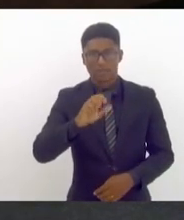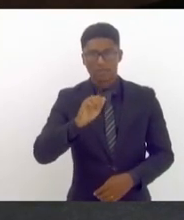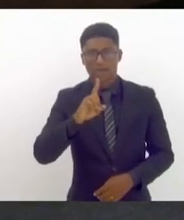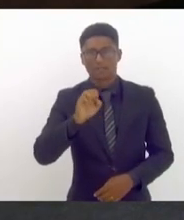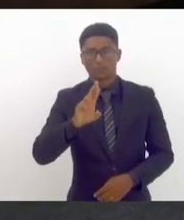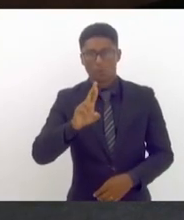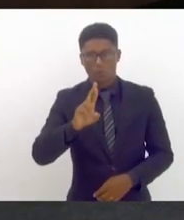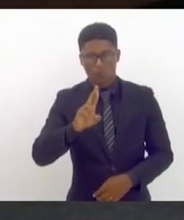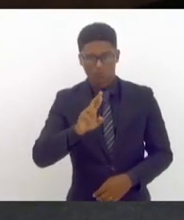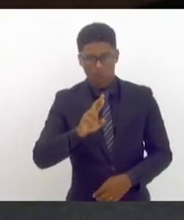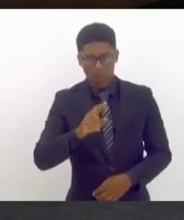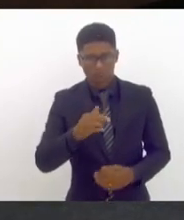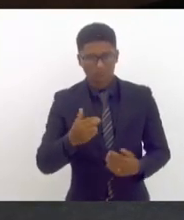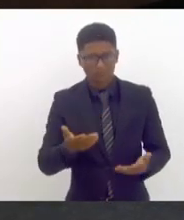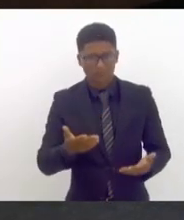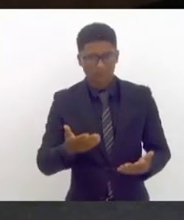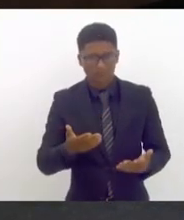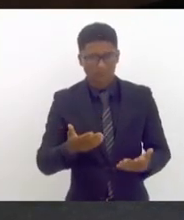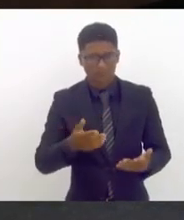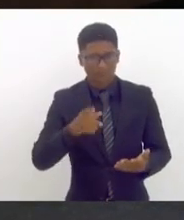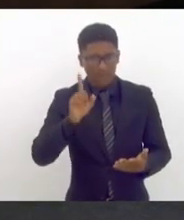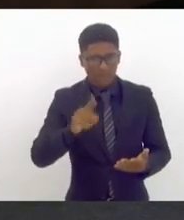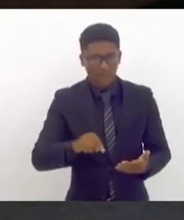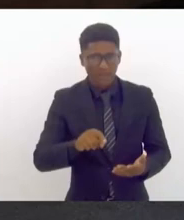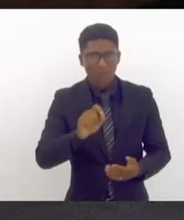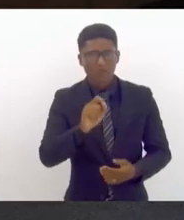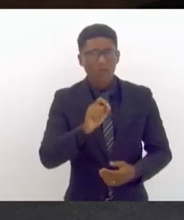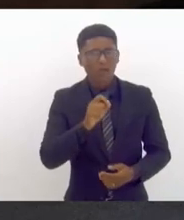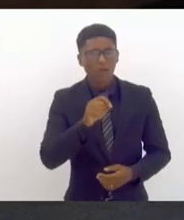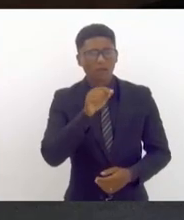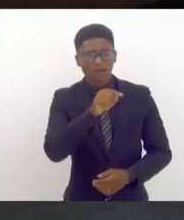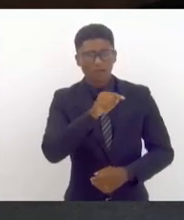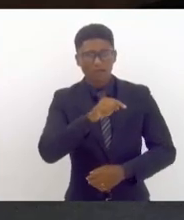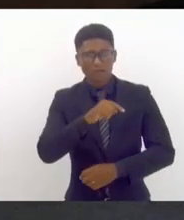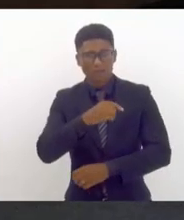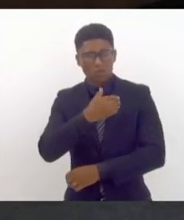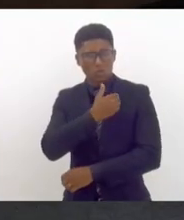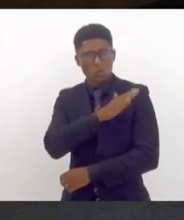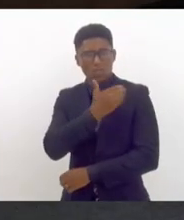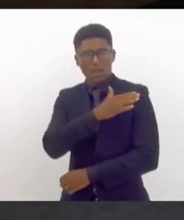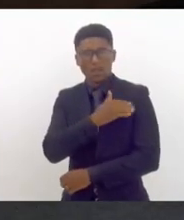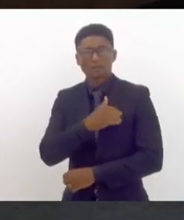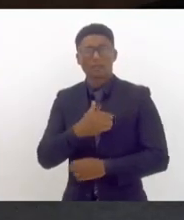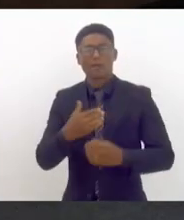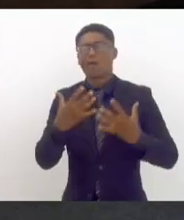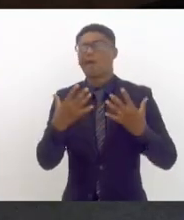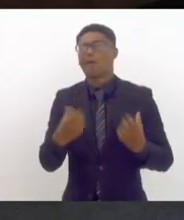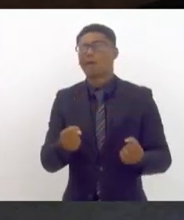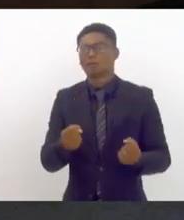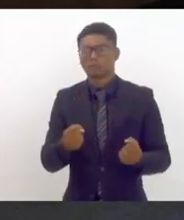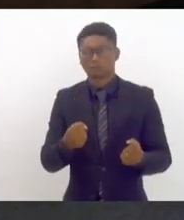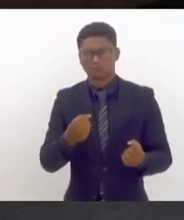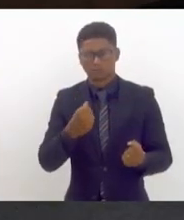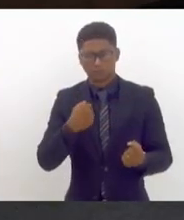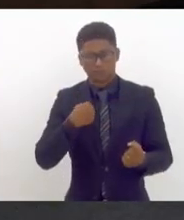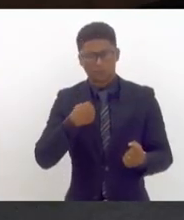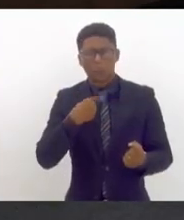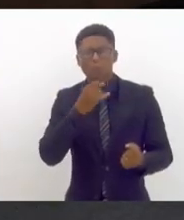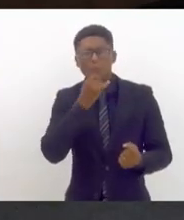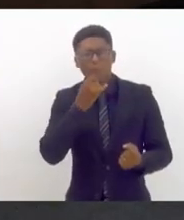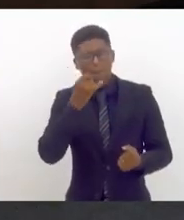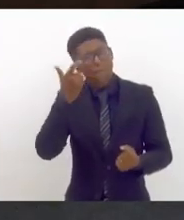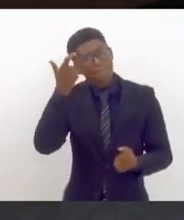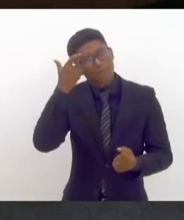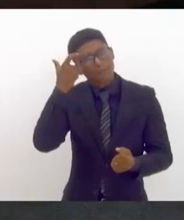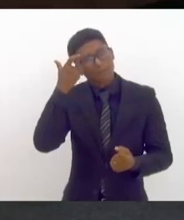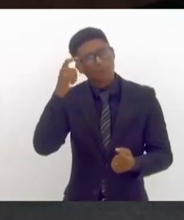significa tolerar a intolerância. Eu ter um pensamento conservador em alguma questão e que